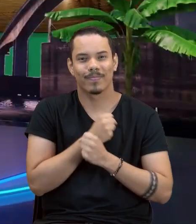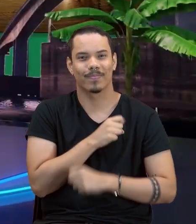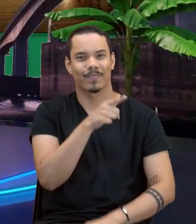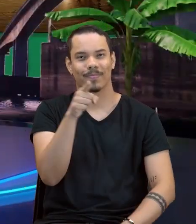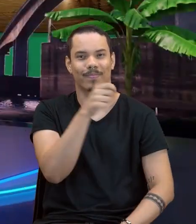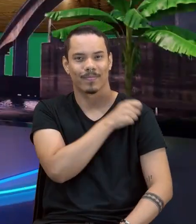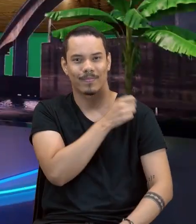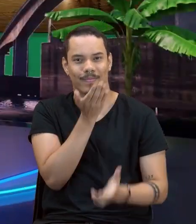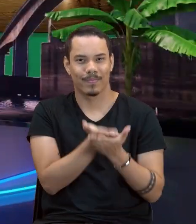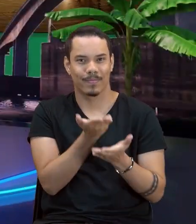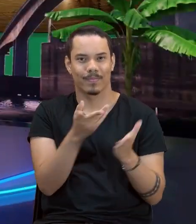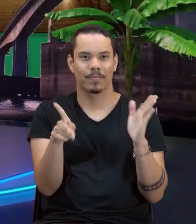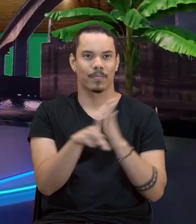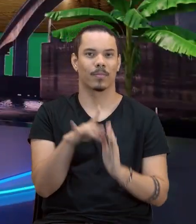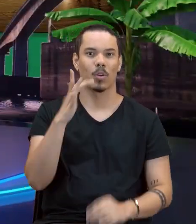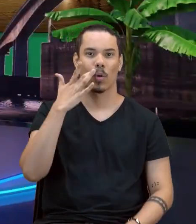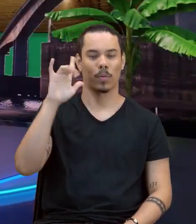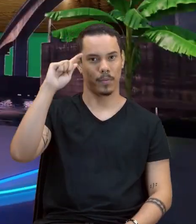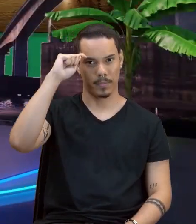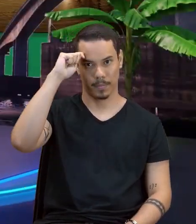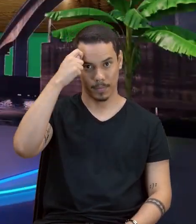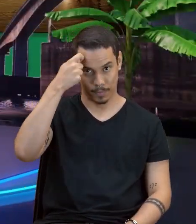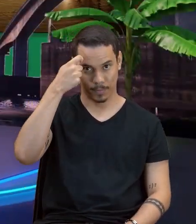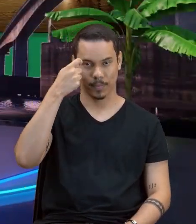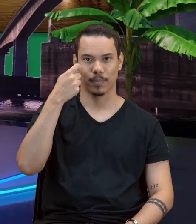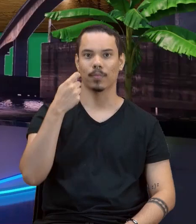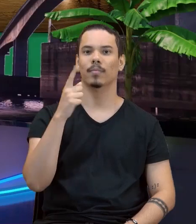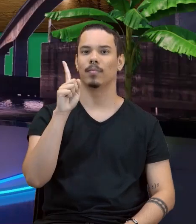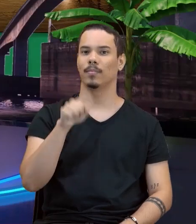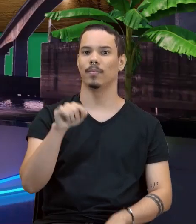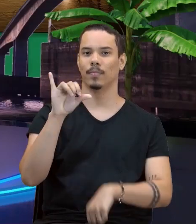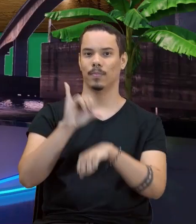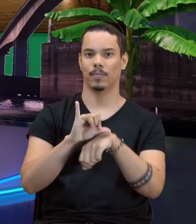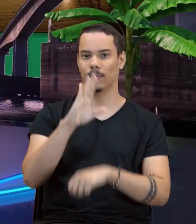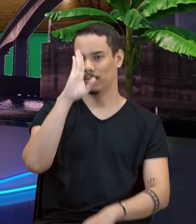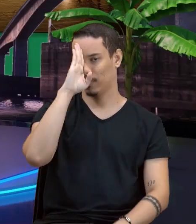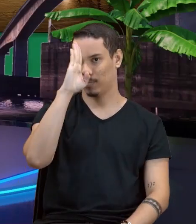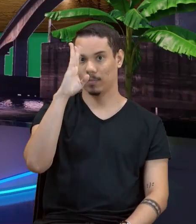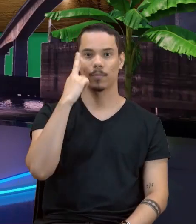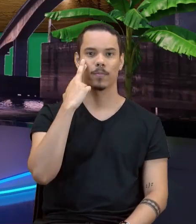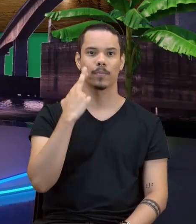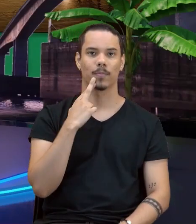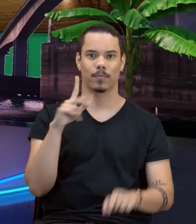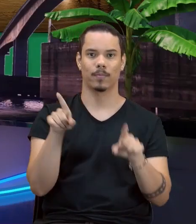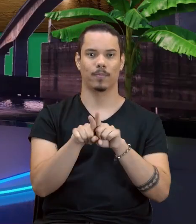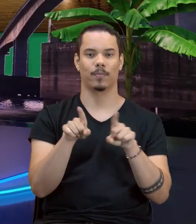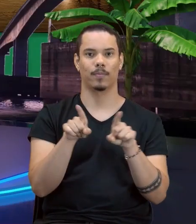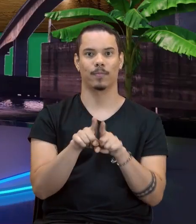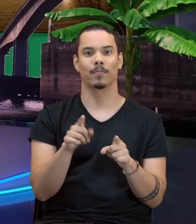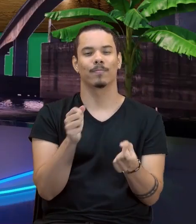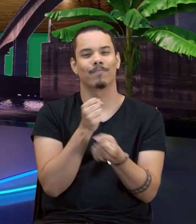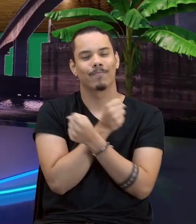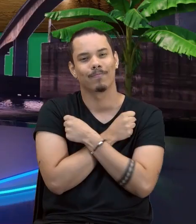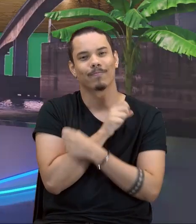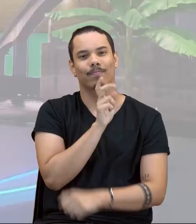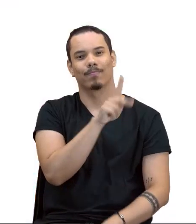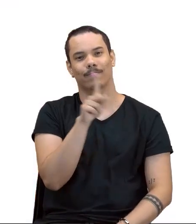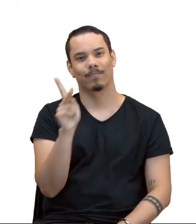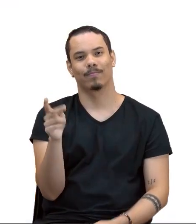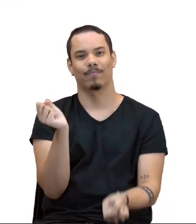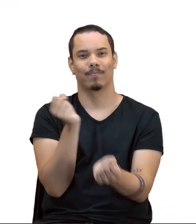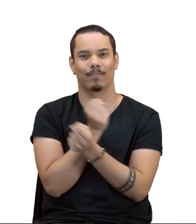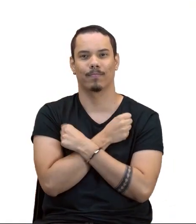região. Da região de Ouro Preto, a região central ali. Região central de Rondônia. Um grande abraço aí. Beleza. Para cada aluno, cada professor presencial, galera. Vamos